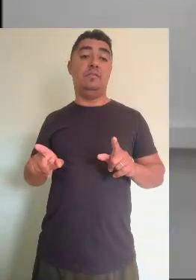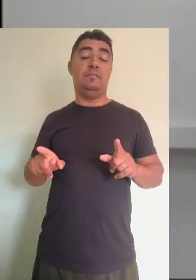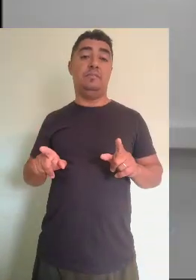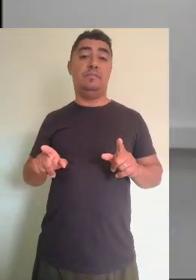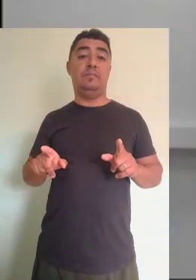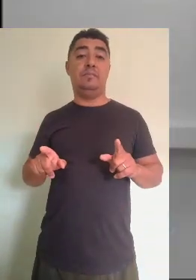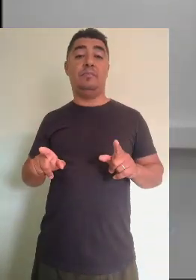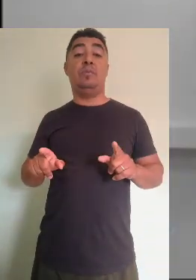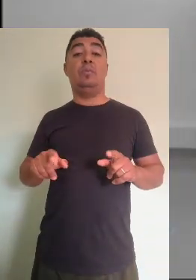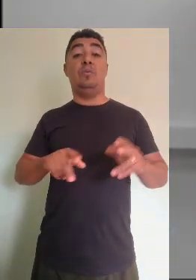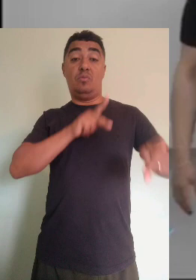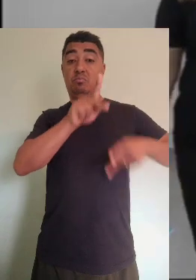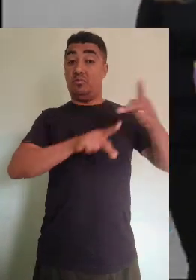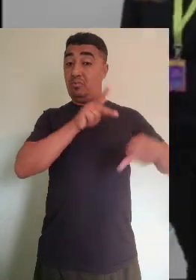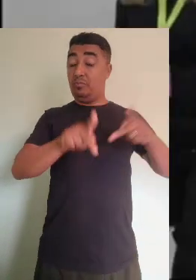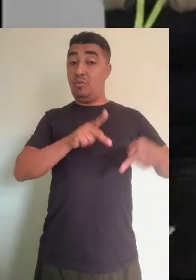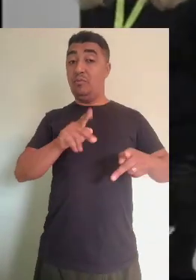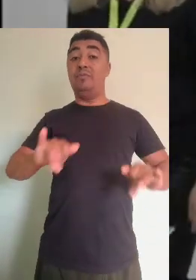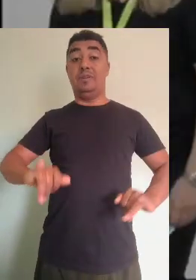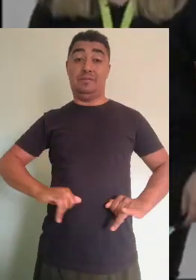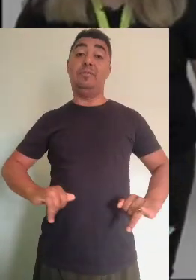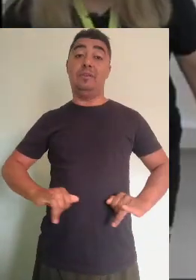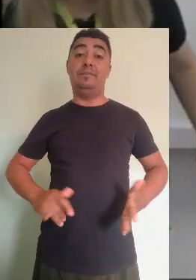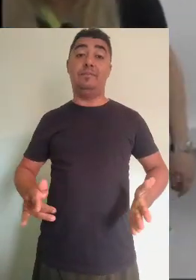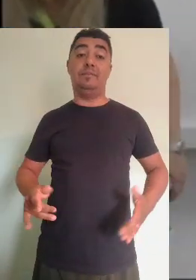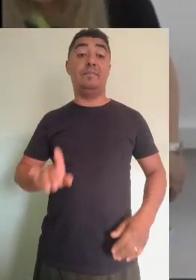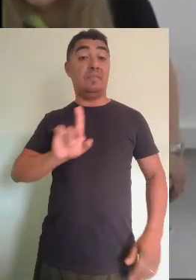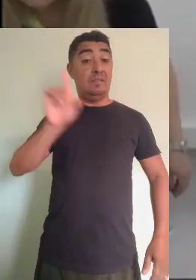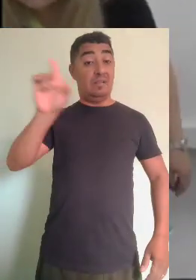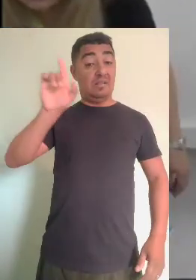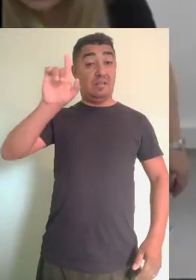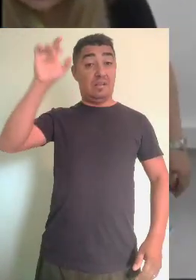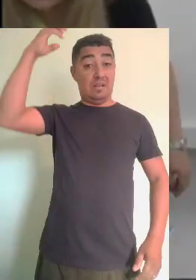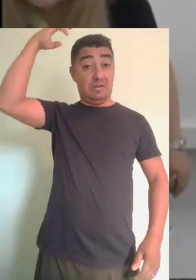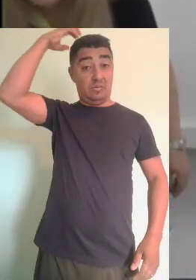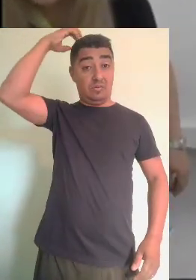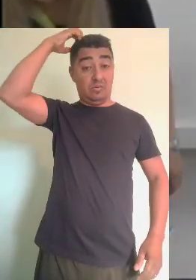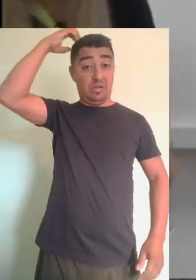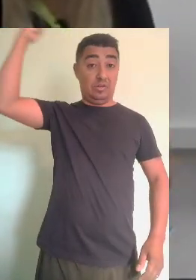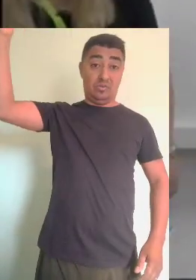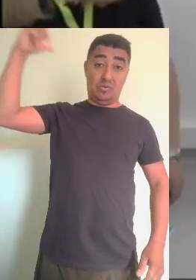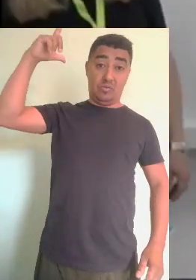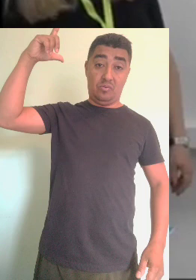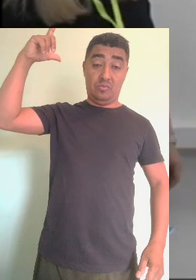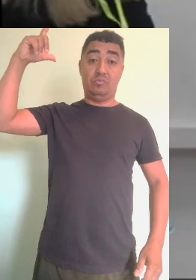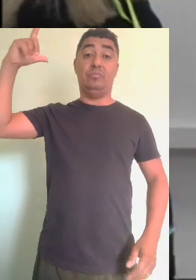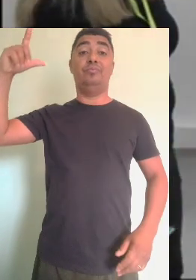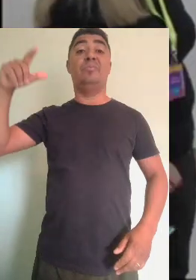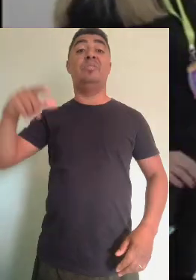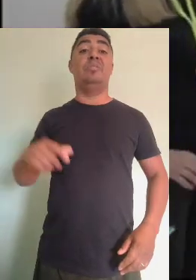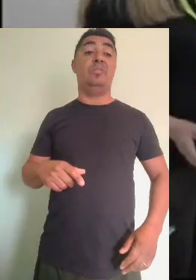Essa imagem aqui, ela retrata mais ou menos como era na França, né? Lá com o rei Luís XVI, que